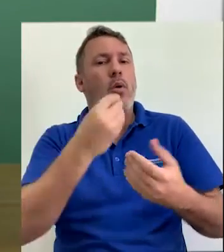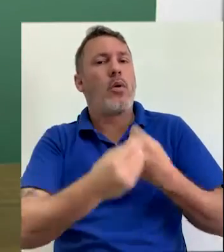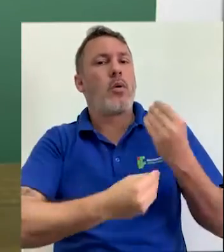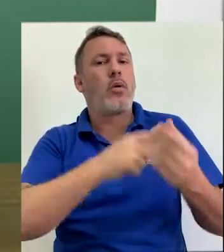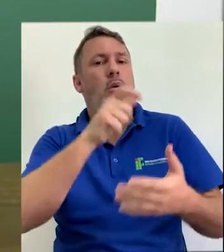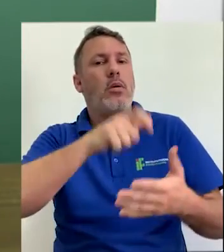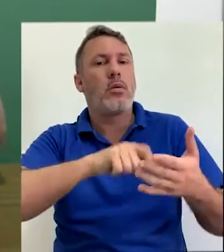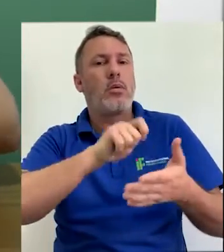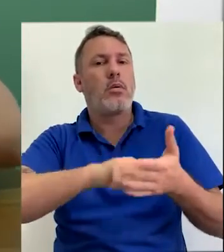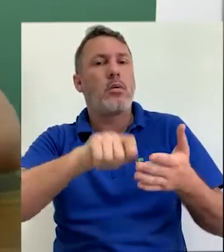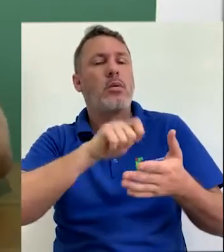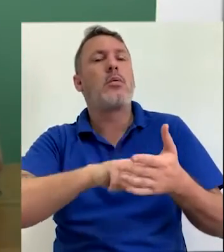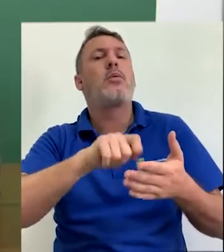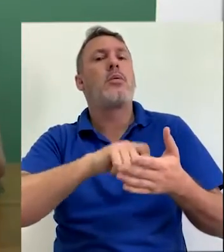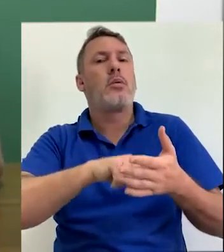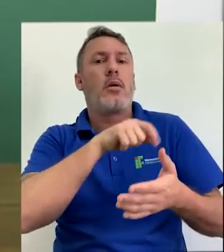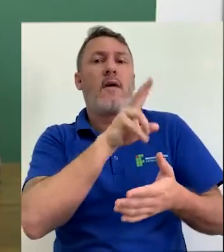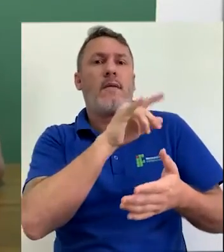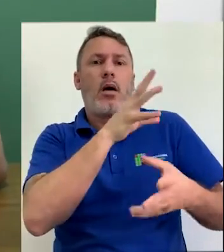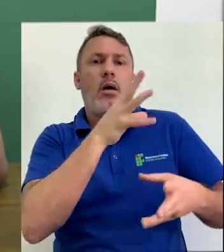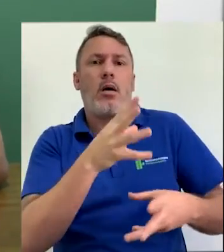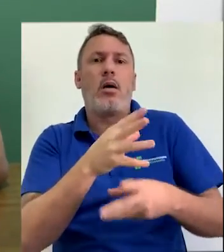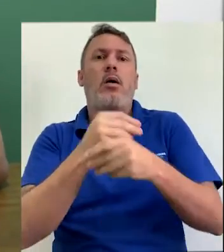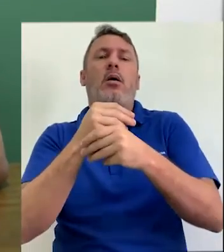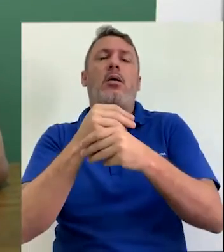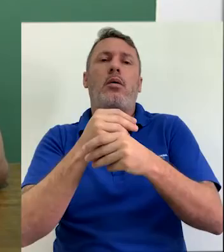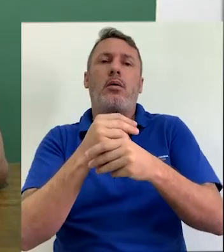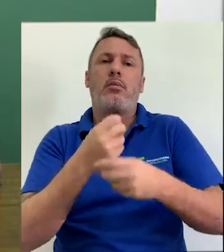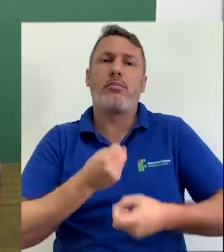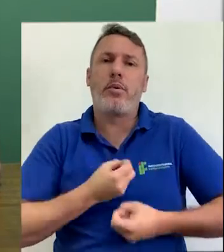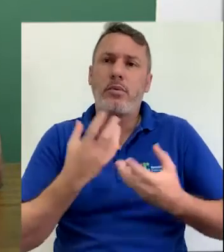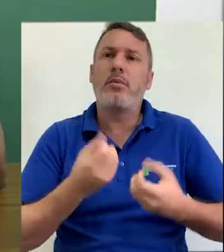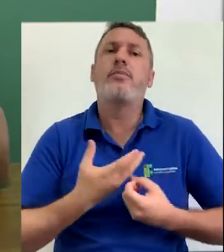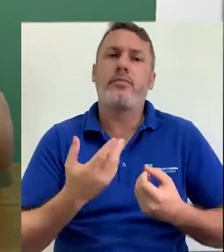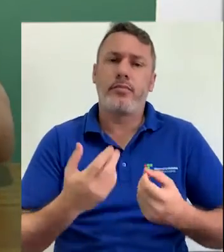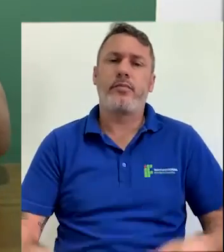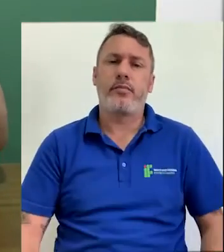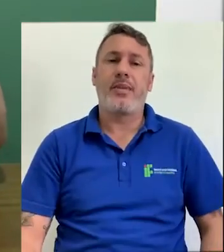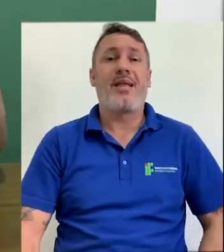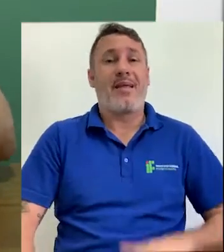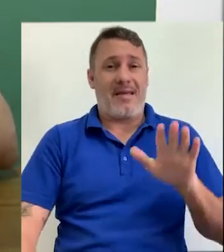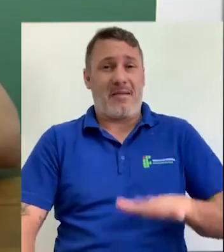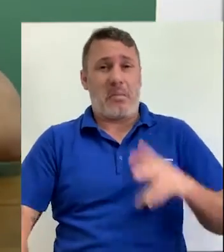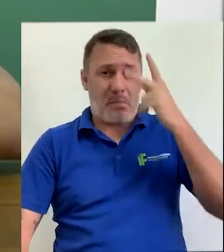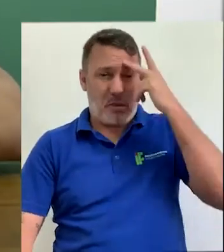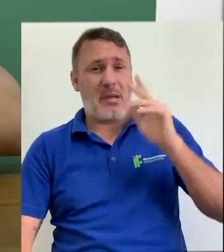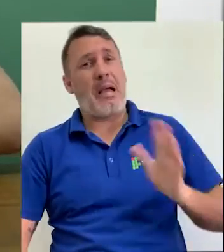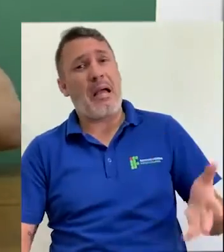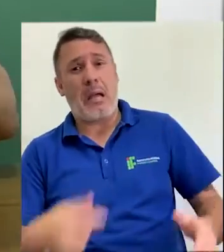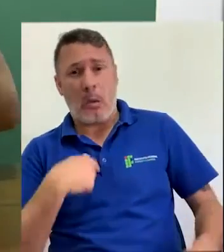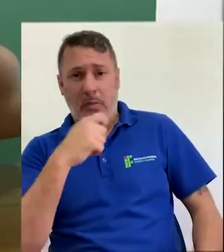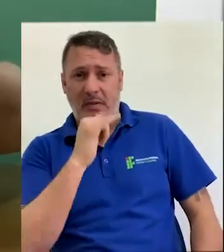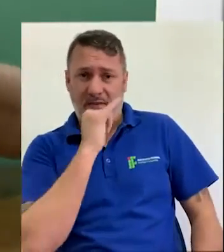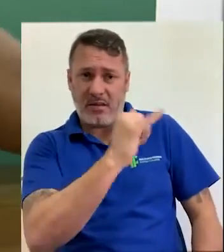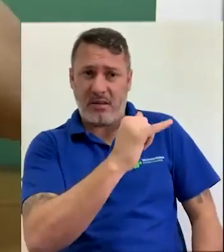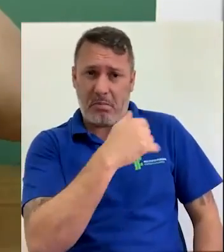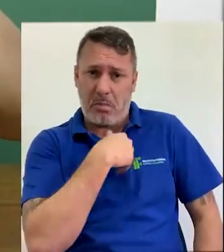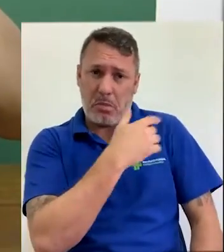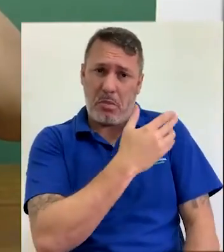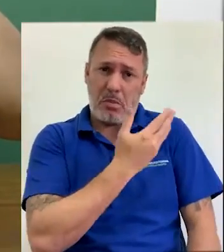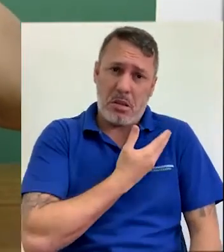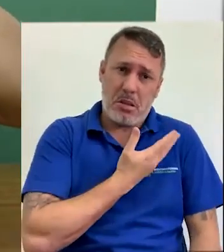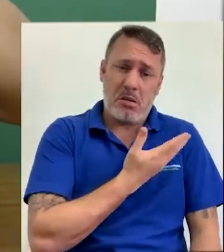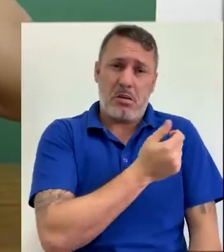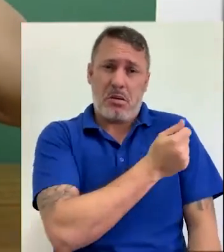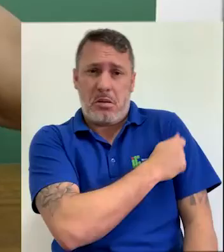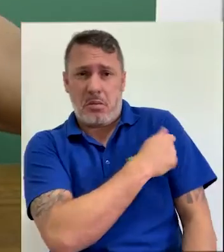vai complementar ou suplementar a obra. Bruno, eu tenho que falar para o meu amigo, para a minha amiga, para o meu